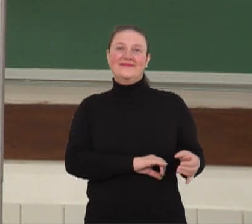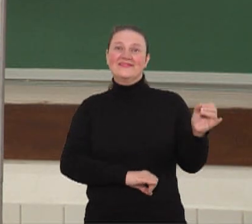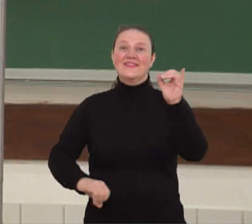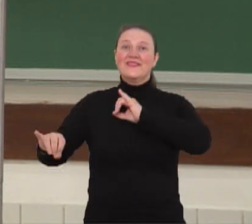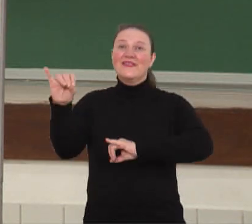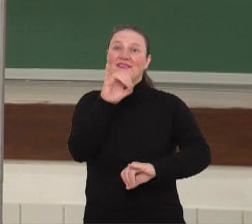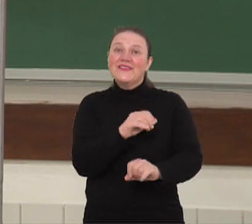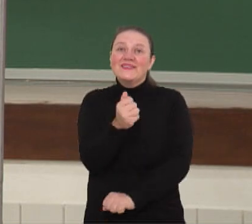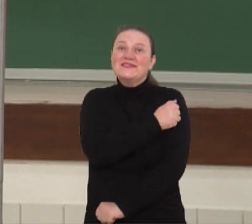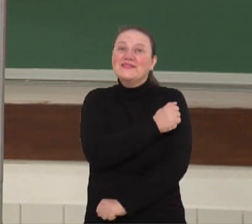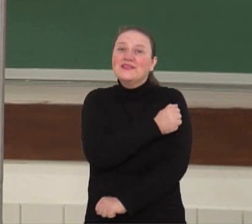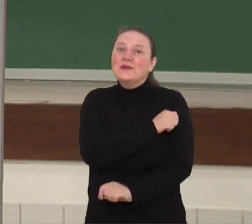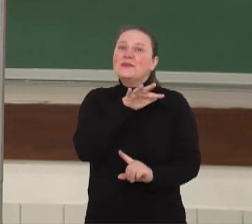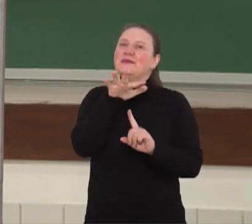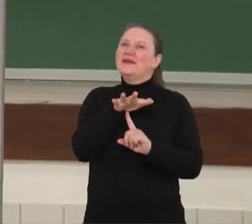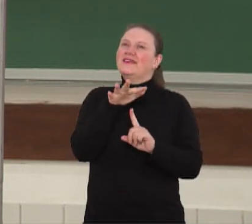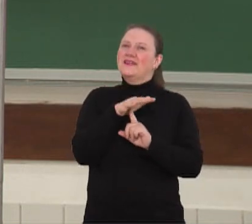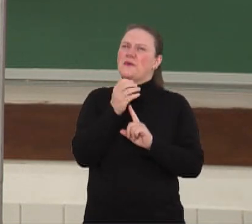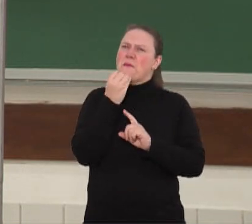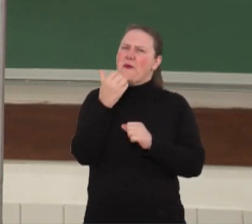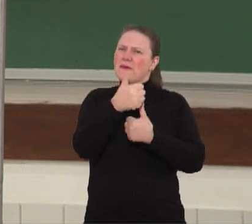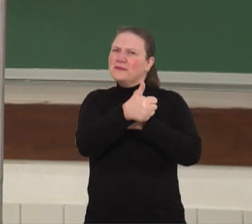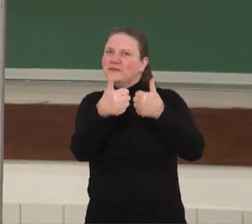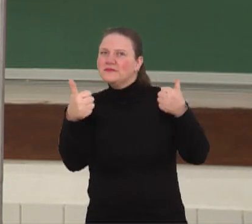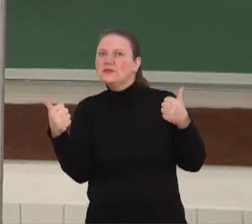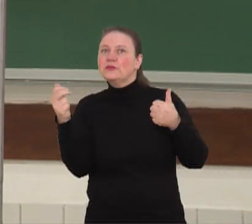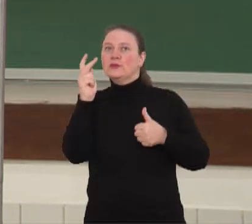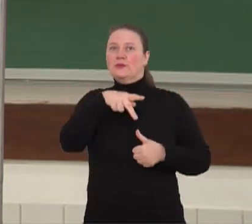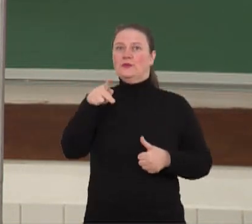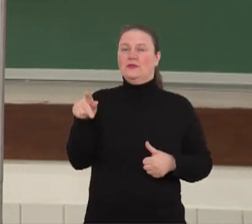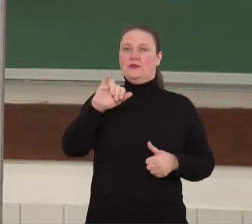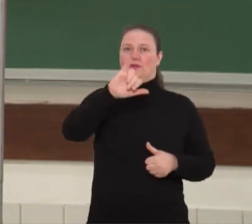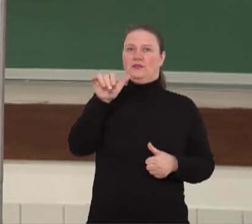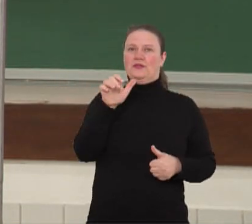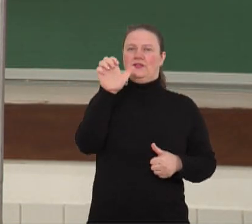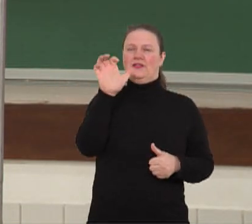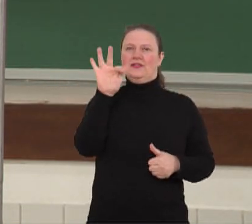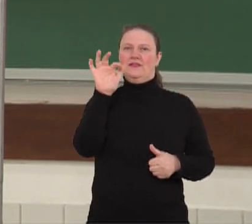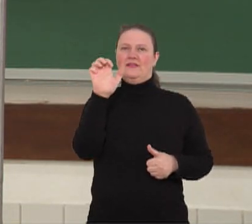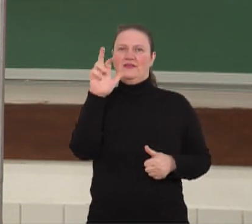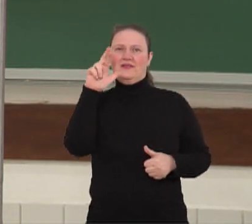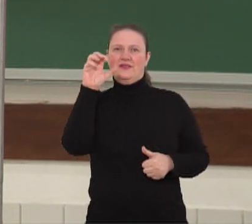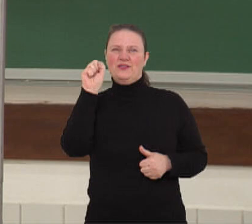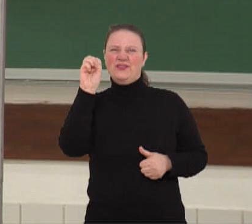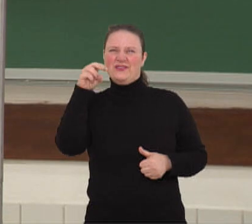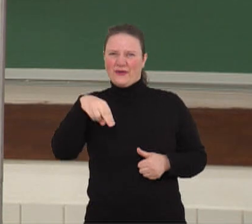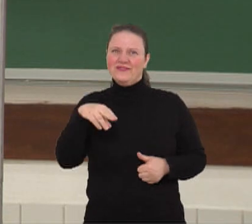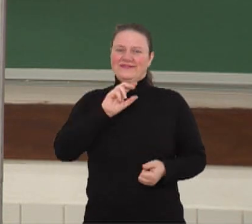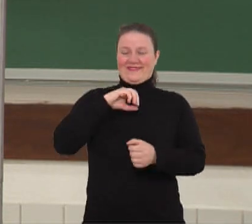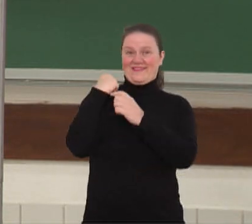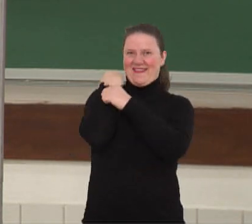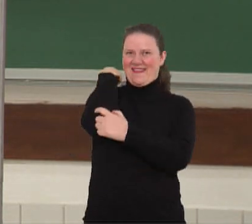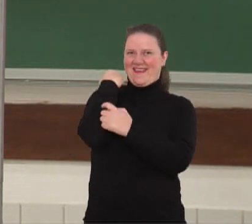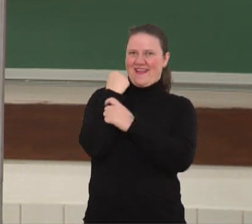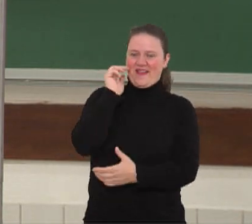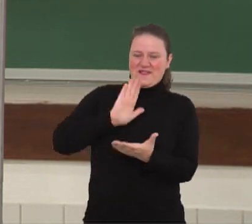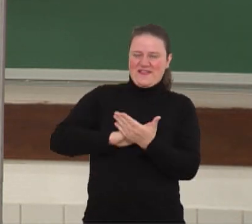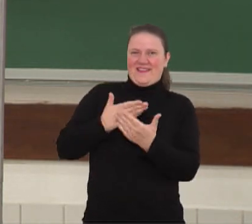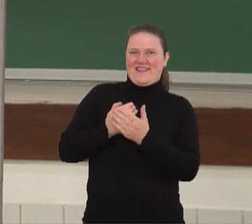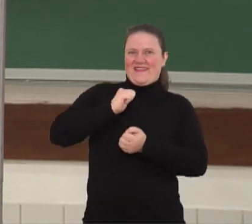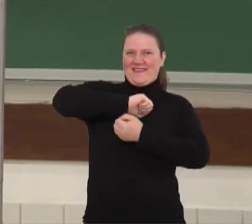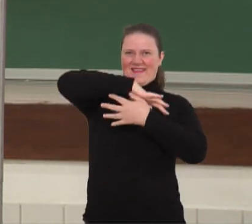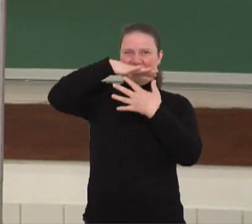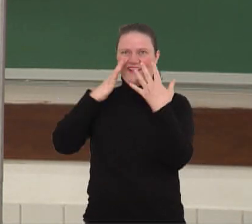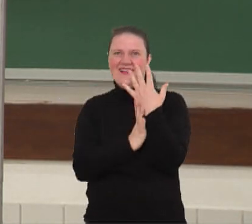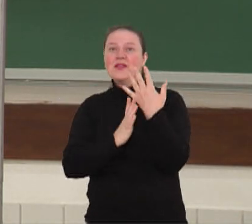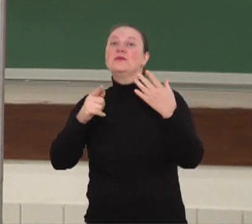Olá, alunos do Paraná, tudo bem com vocês? De novo aqui, professor Jefferson, de Ciências, a Cláudia interpretando em Libras para nós. Mais